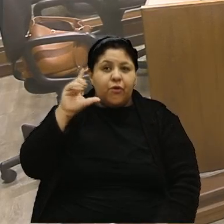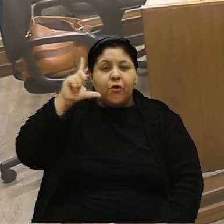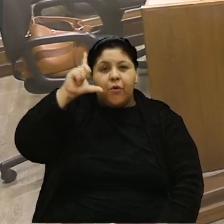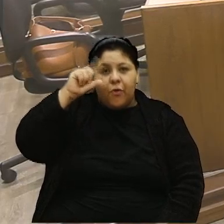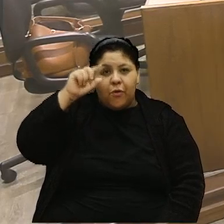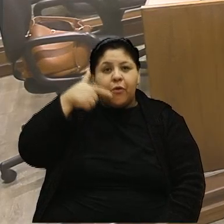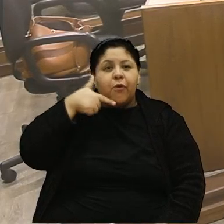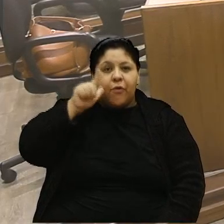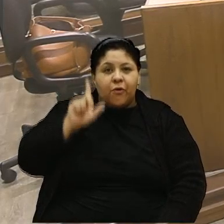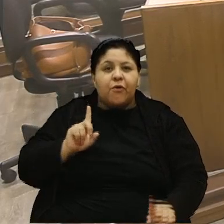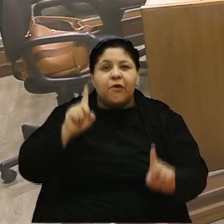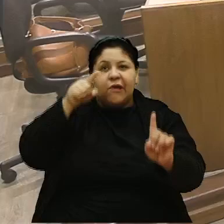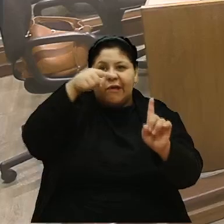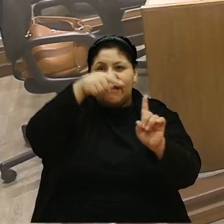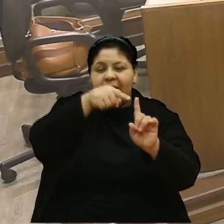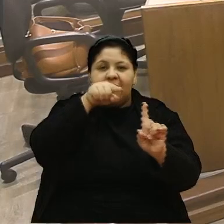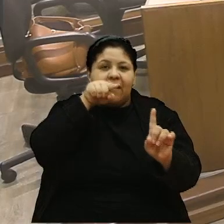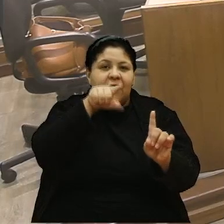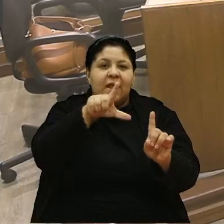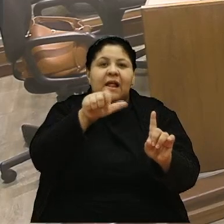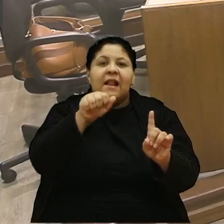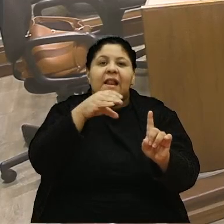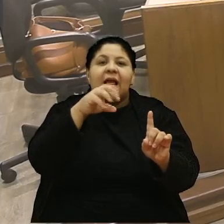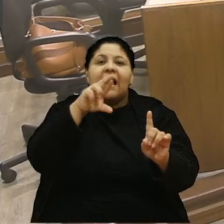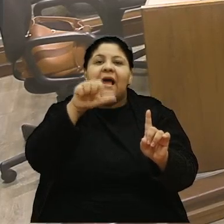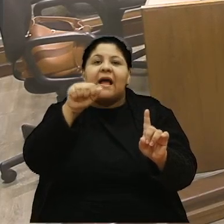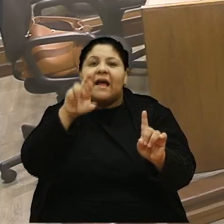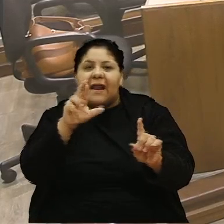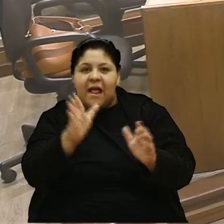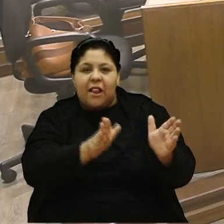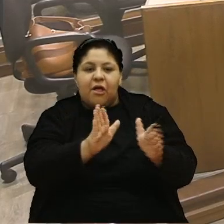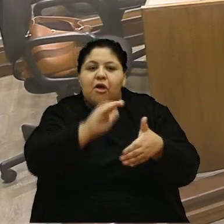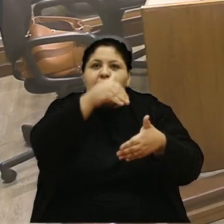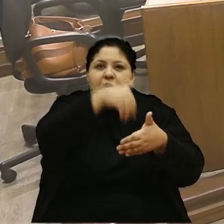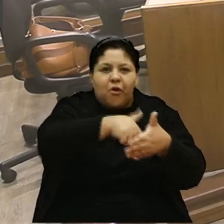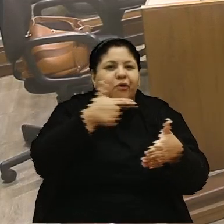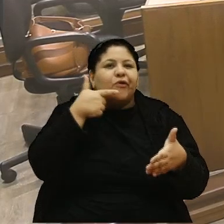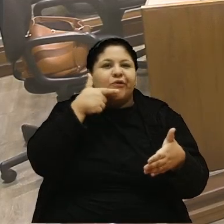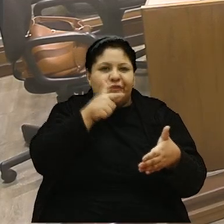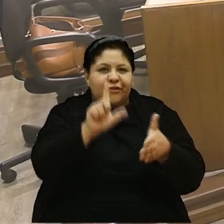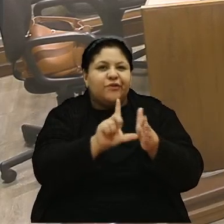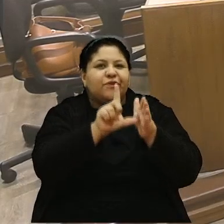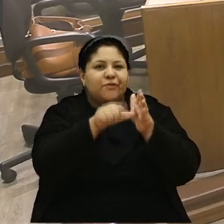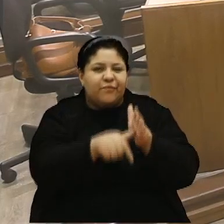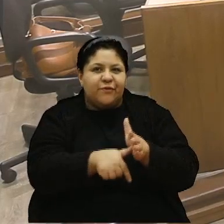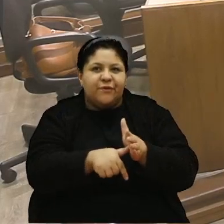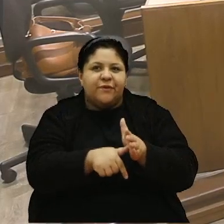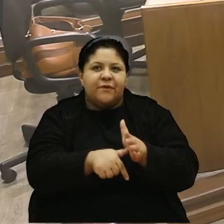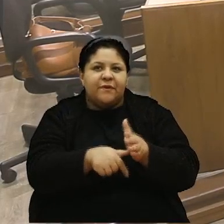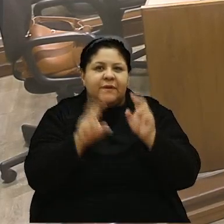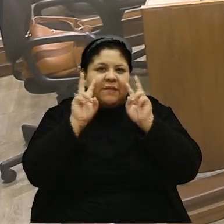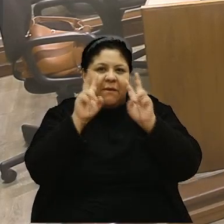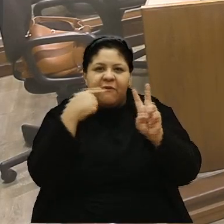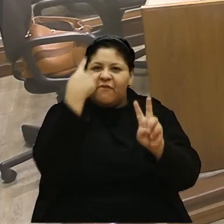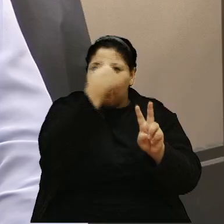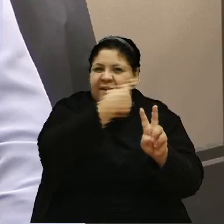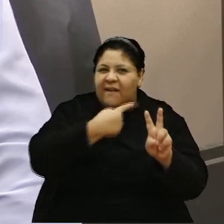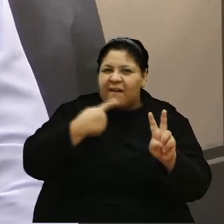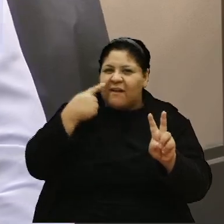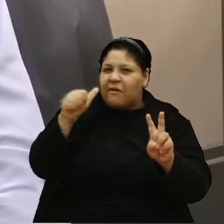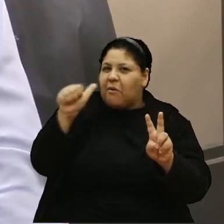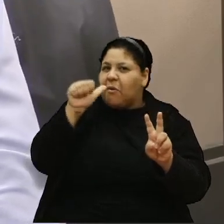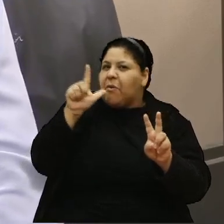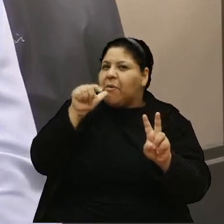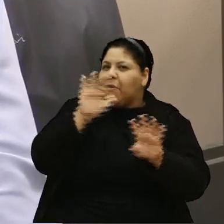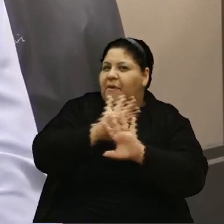dele, que era lacrar ali na época da campanha, né? Ele conseguiu dar essa lacrada, depois dá para ver pela cara dele quando ele tomou um copo d'água ali, que tipo